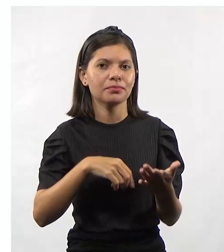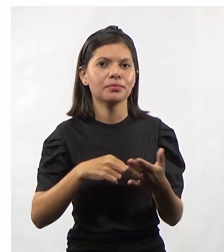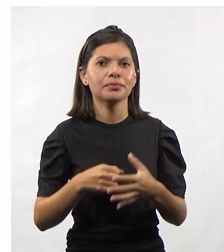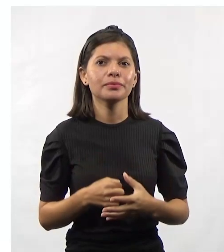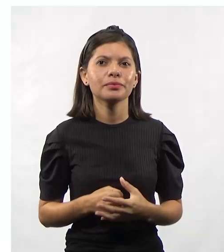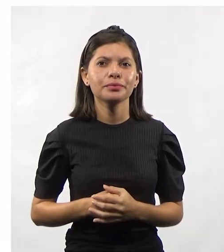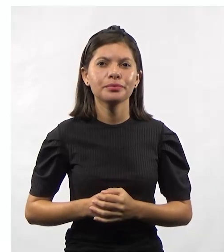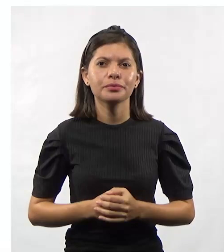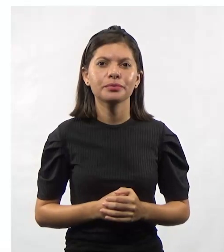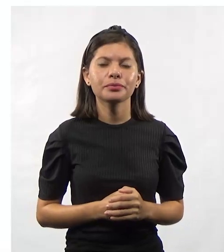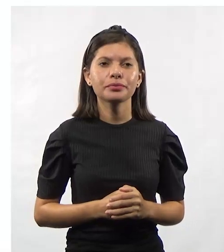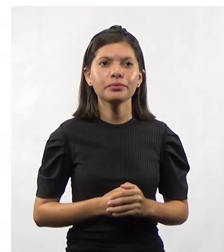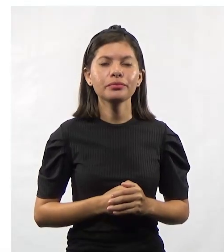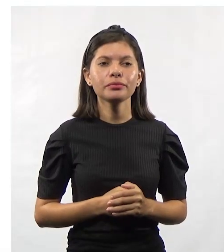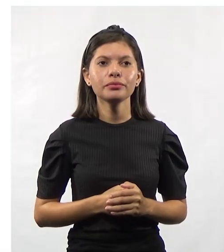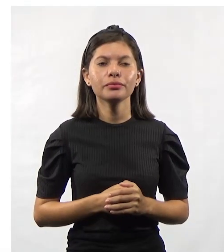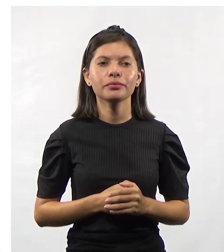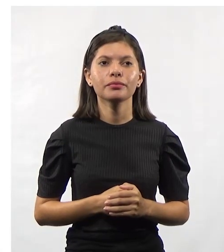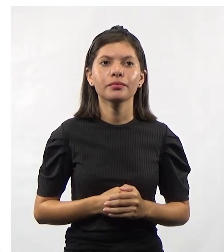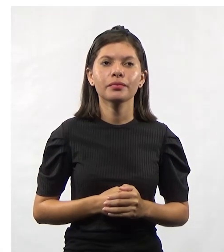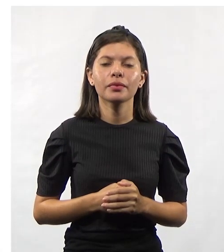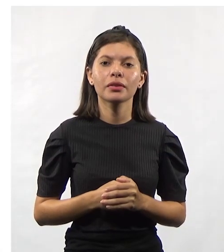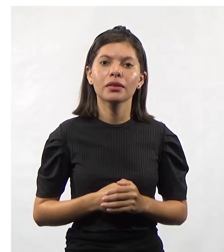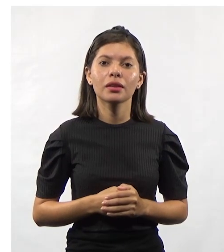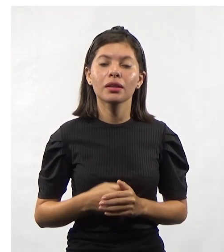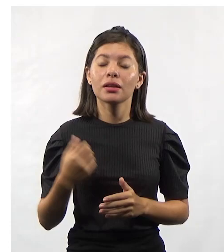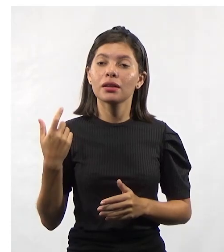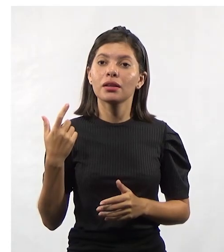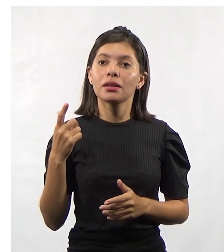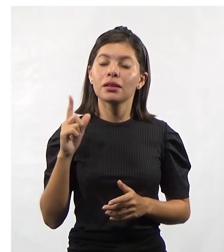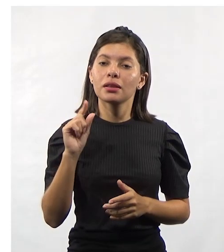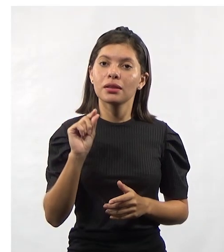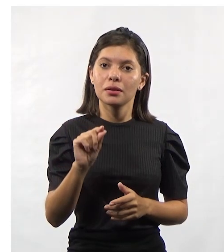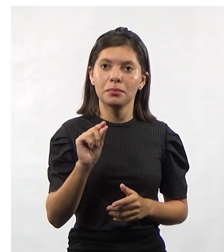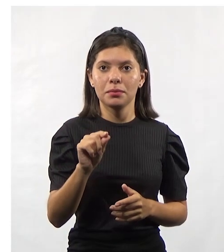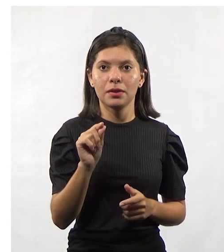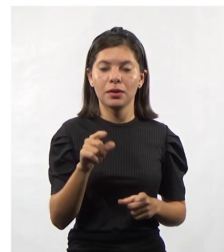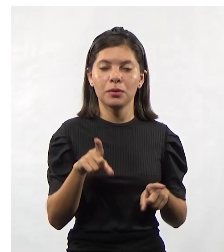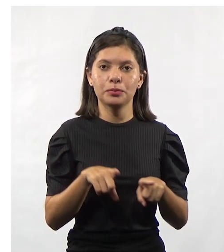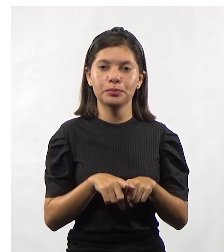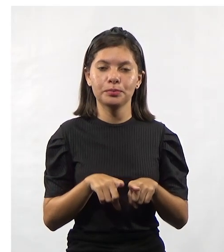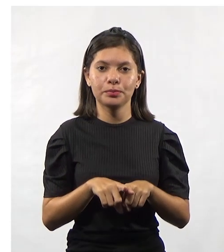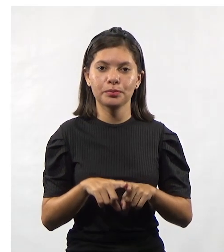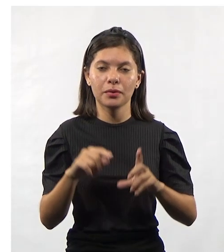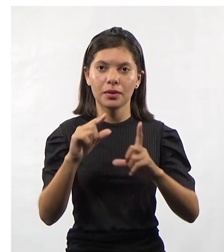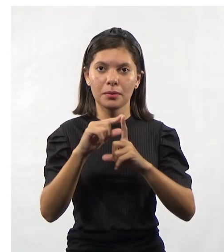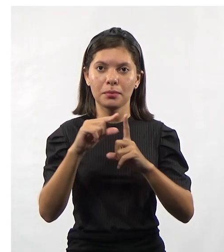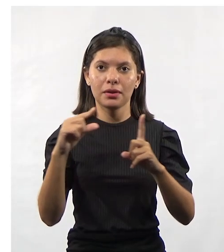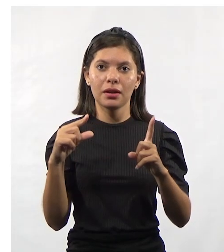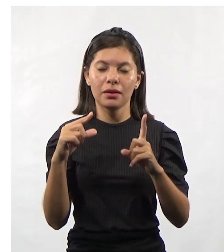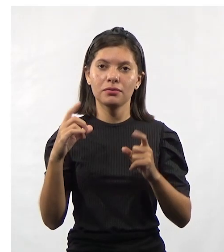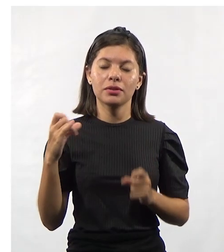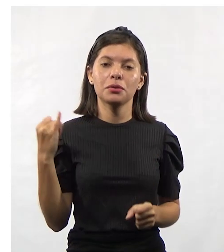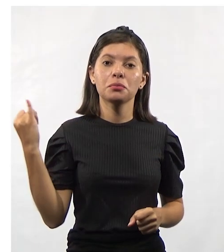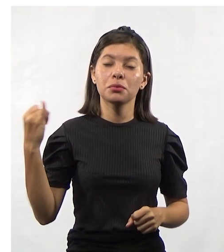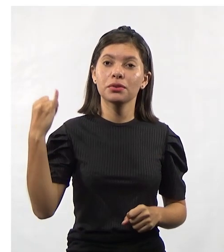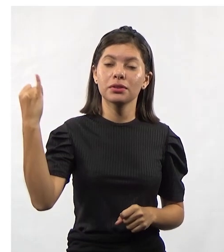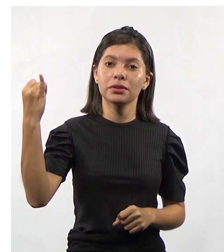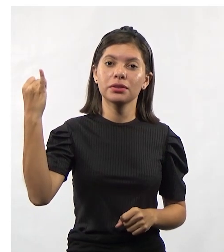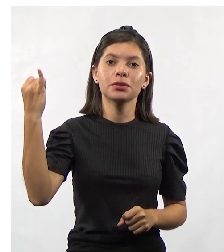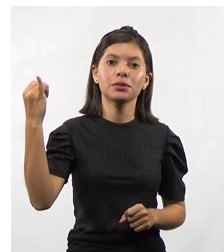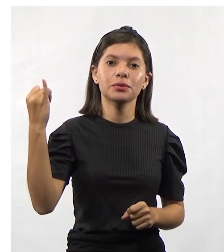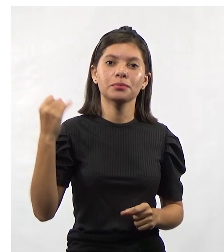as leituras. E aí eu trouxe novamente a palavra alteridade, né, que